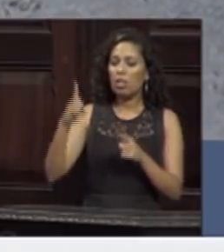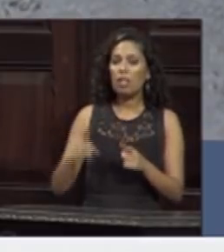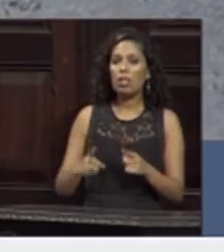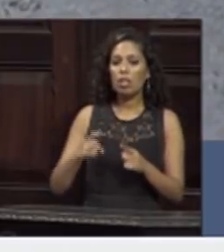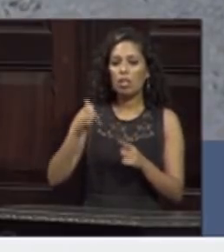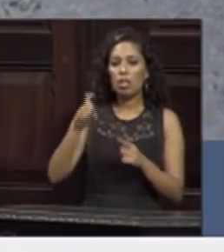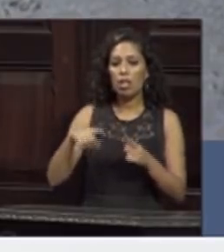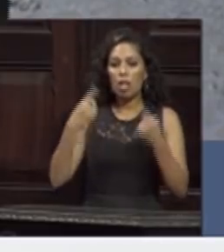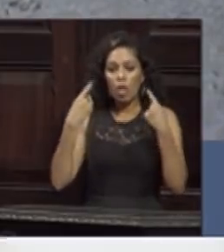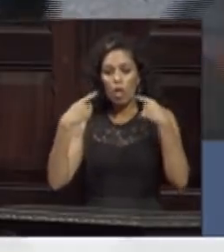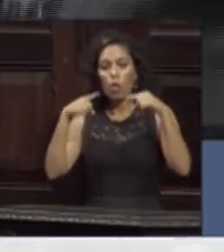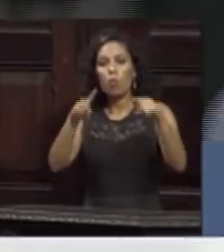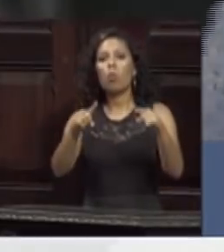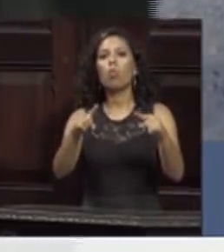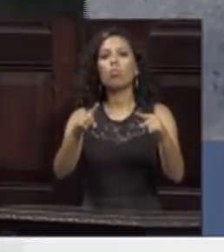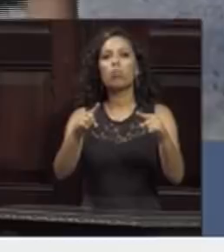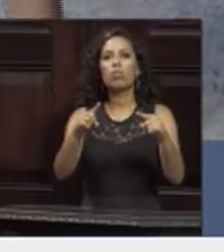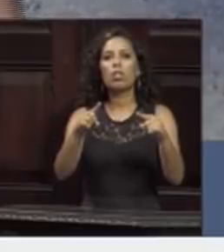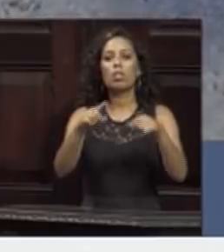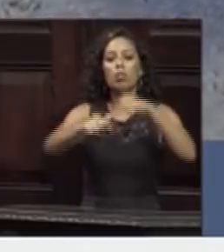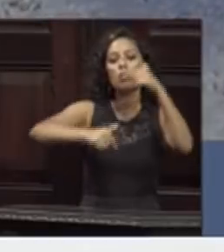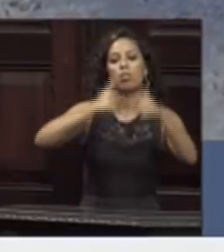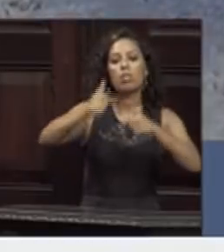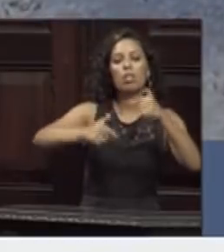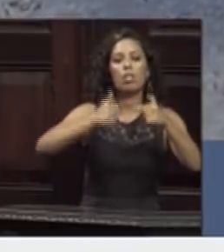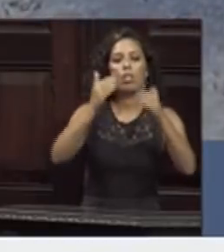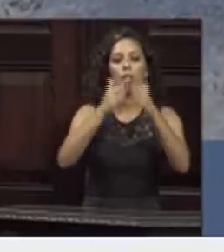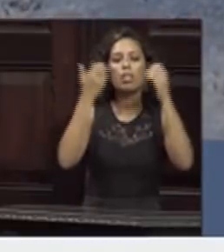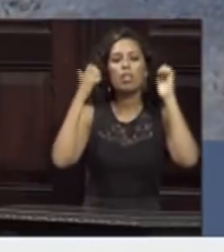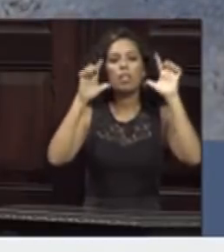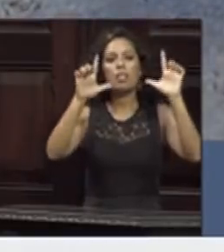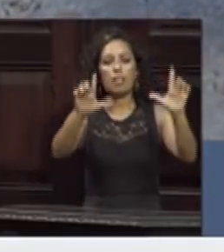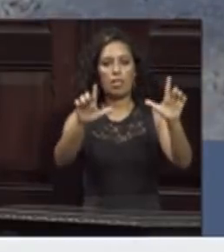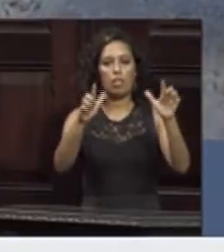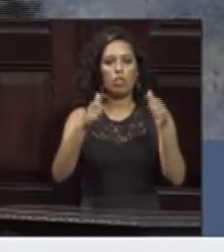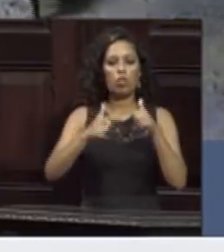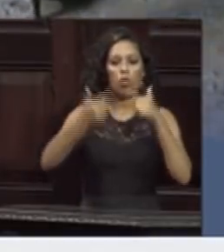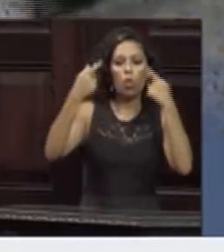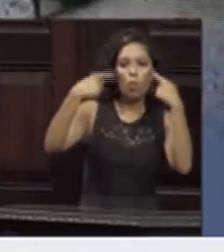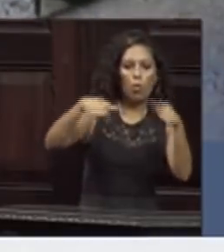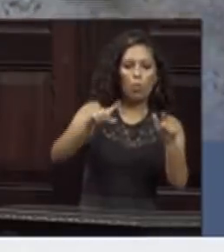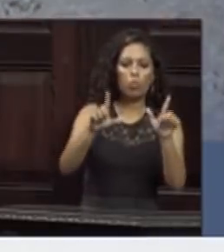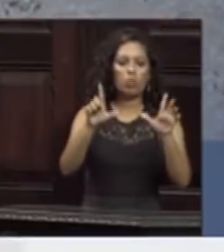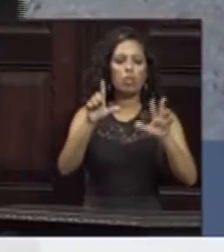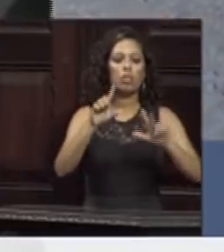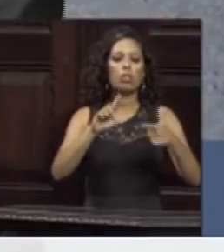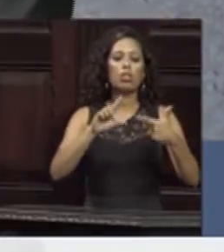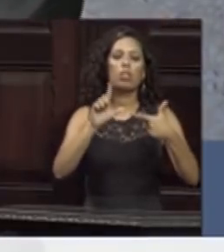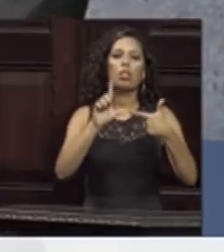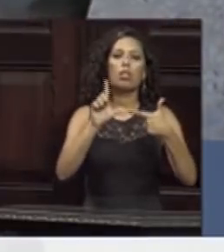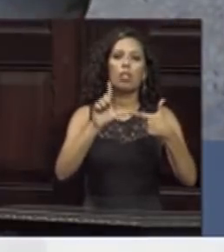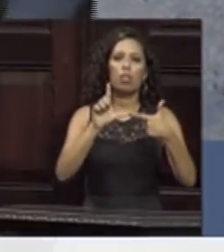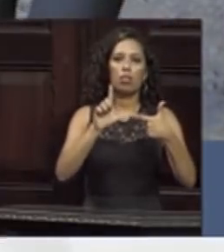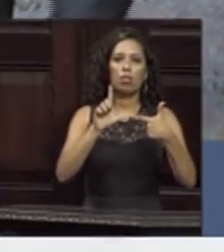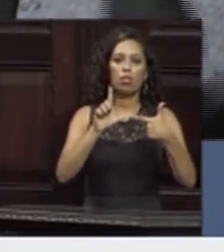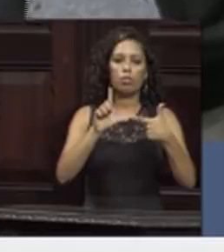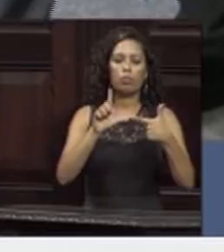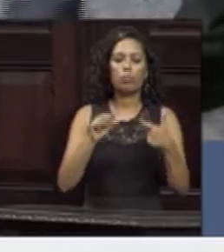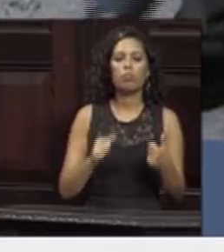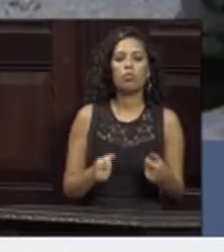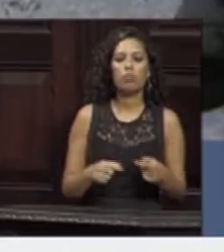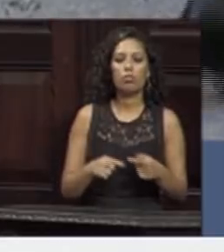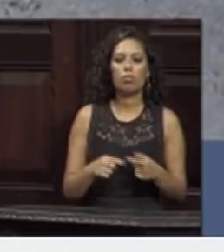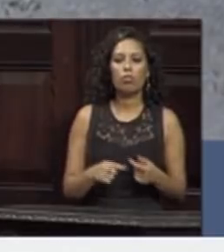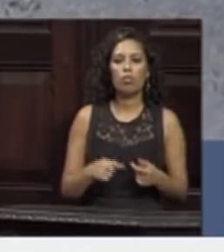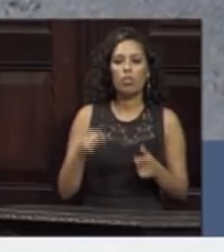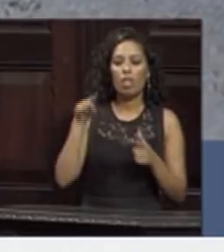os nossos mandatos, porque o Supremo já decidiu sobre essa matéria que